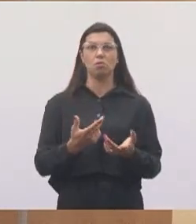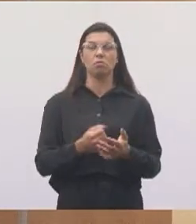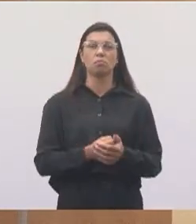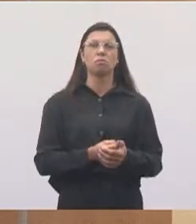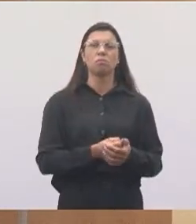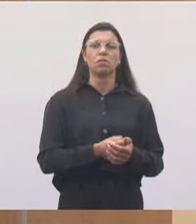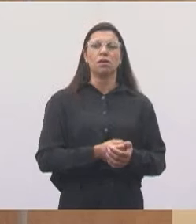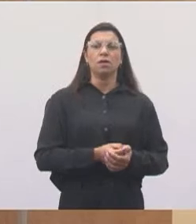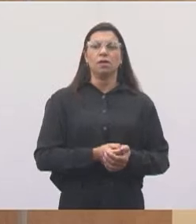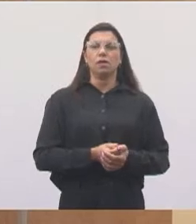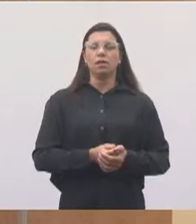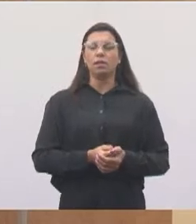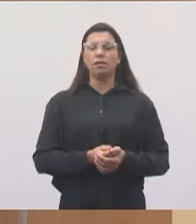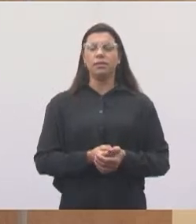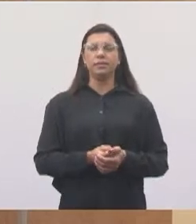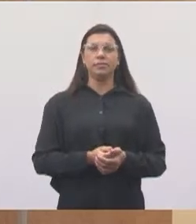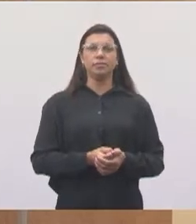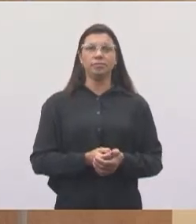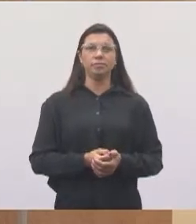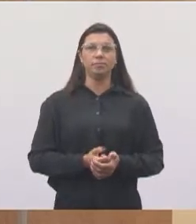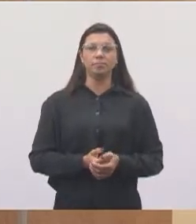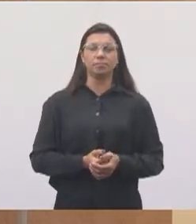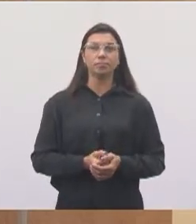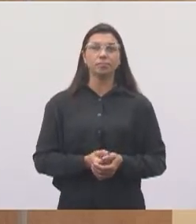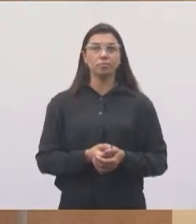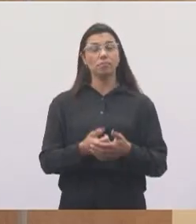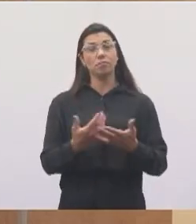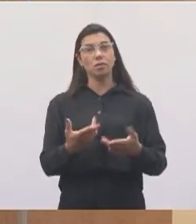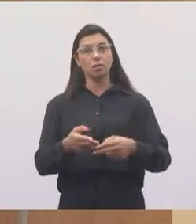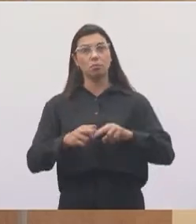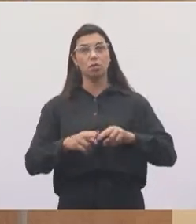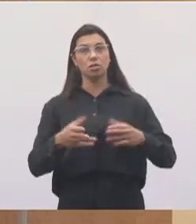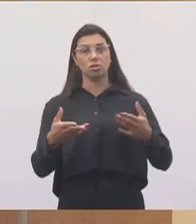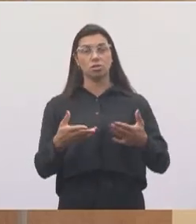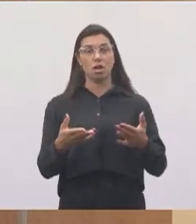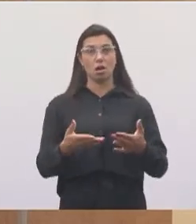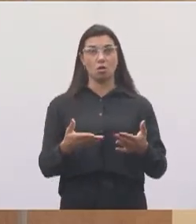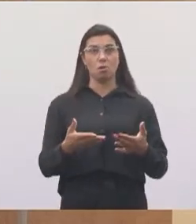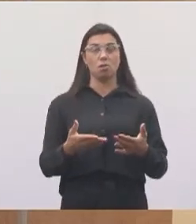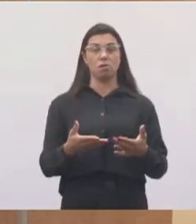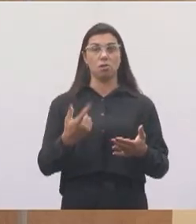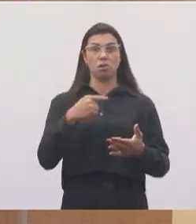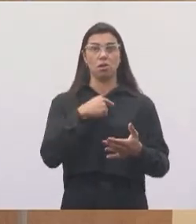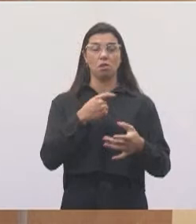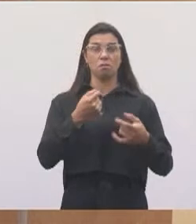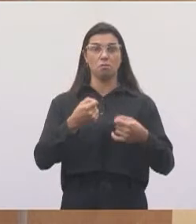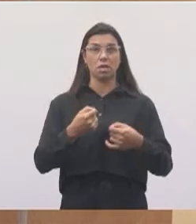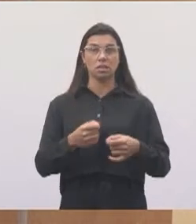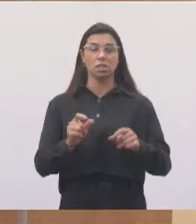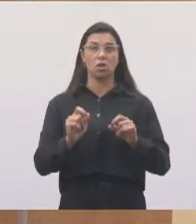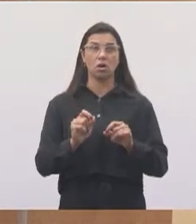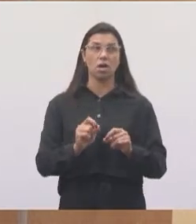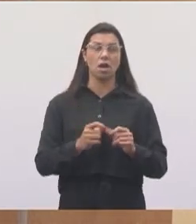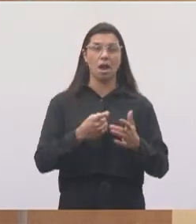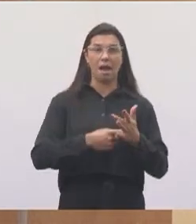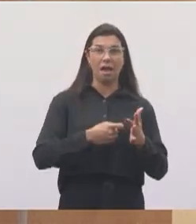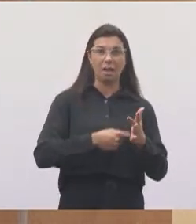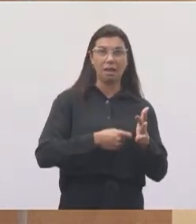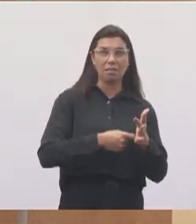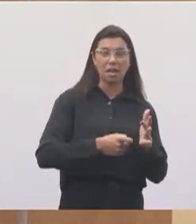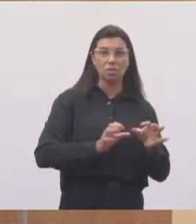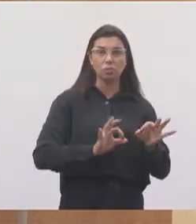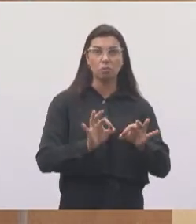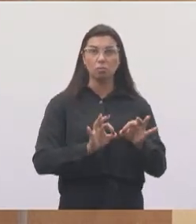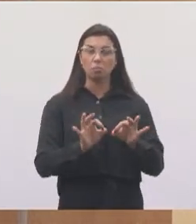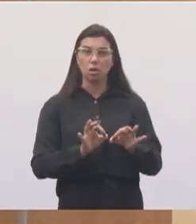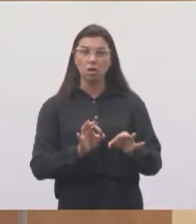custo suplementar do regimento. Diante de tal situação, a avaliação atuarial apurou que o plano de